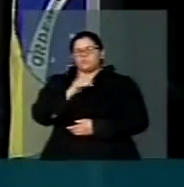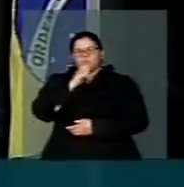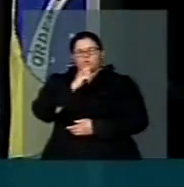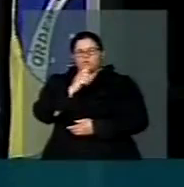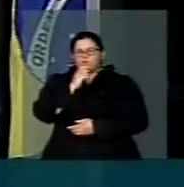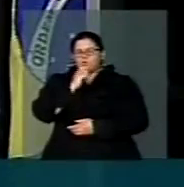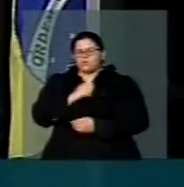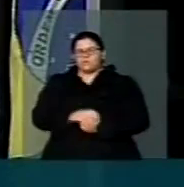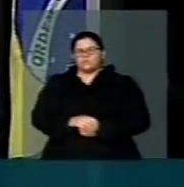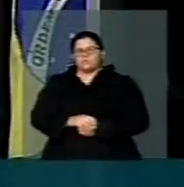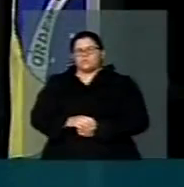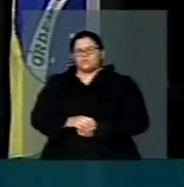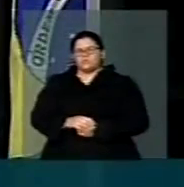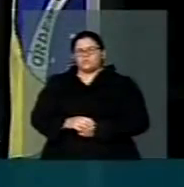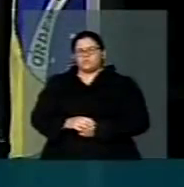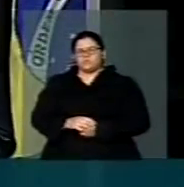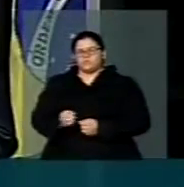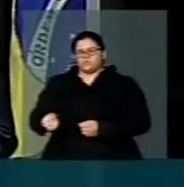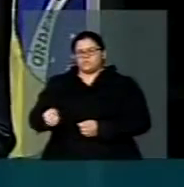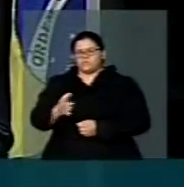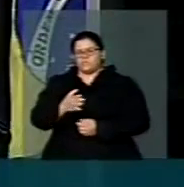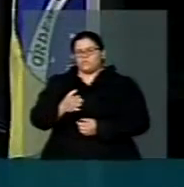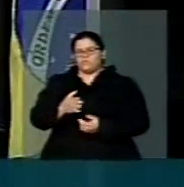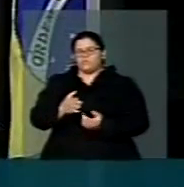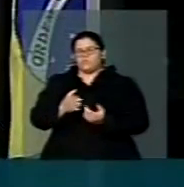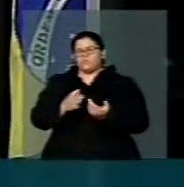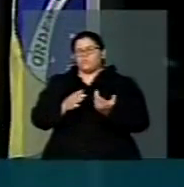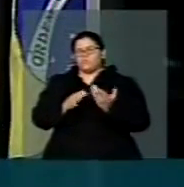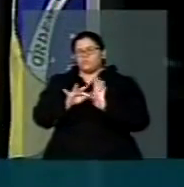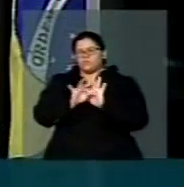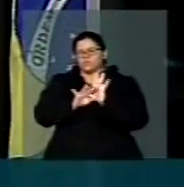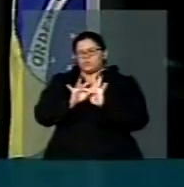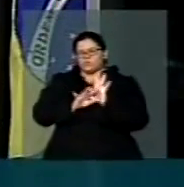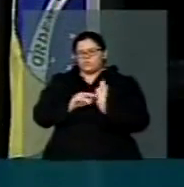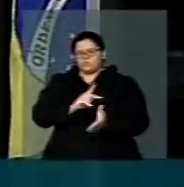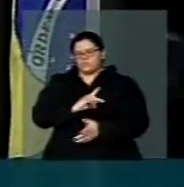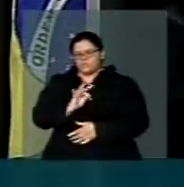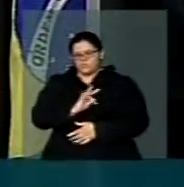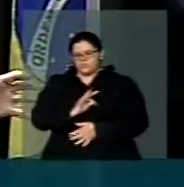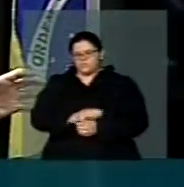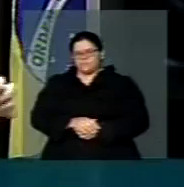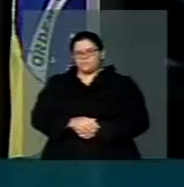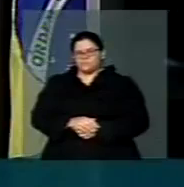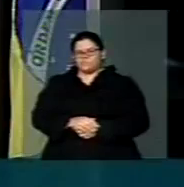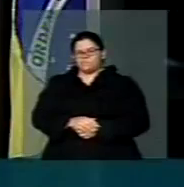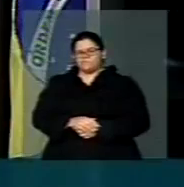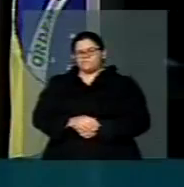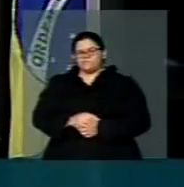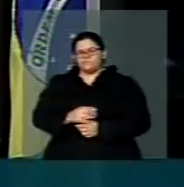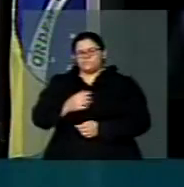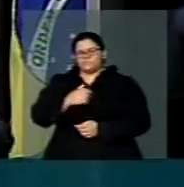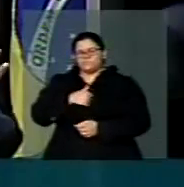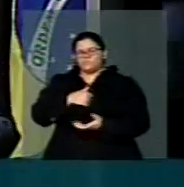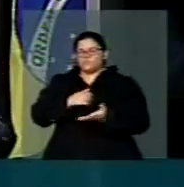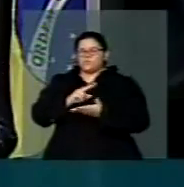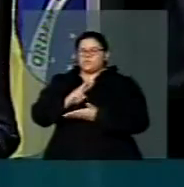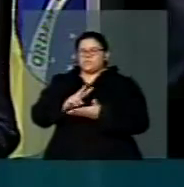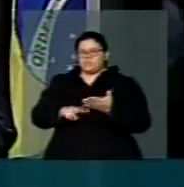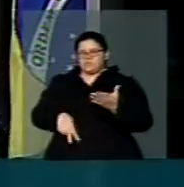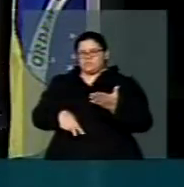ainda o novo caderno de tese dos partidos dos trabalhadores. Confesso que tive que ler e